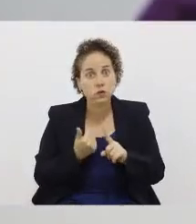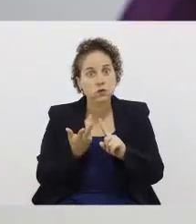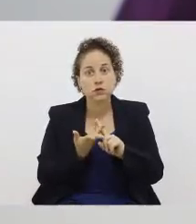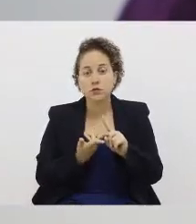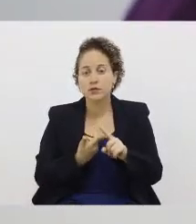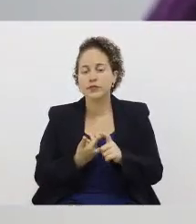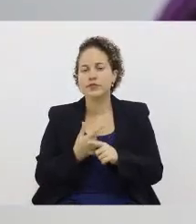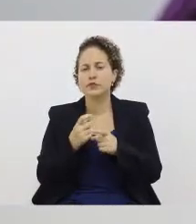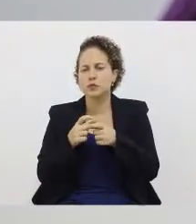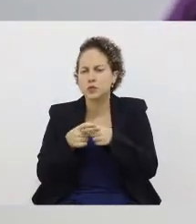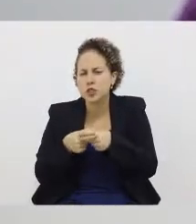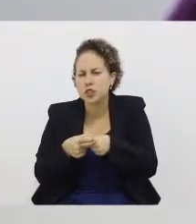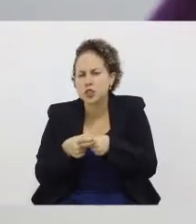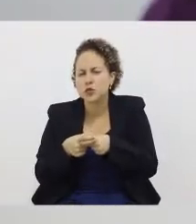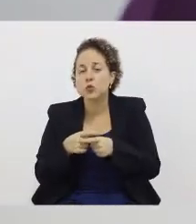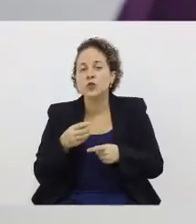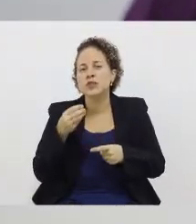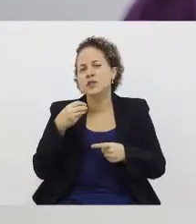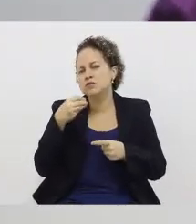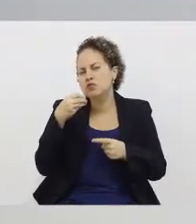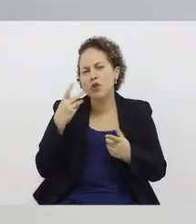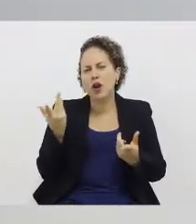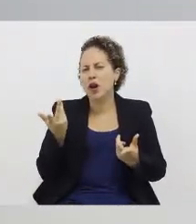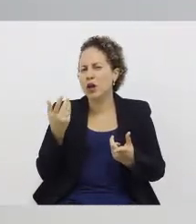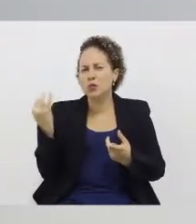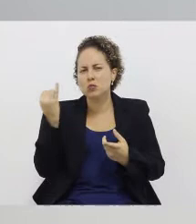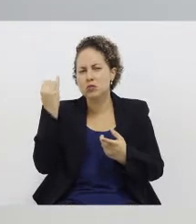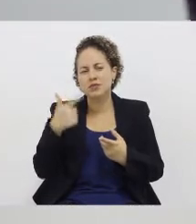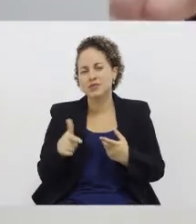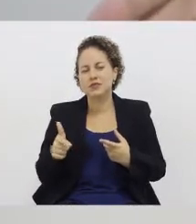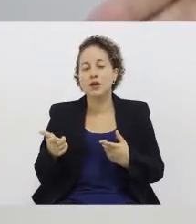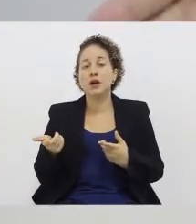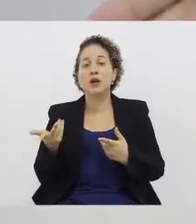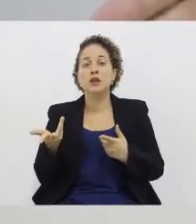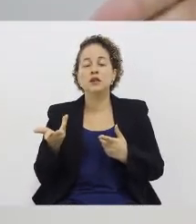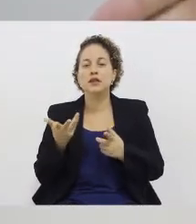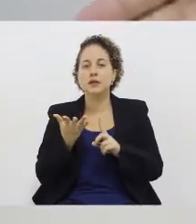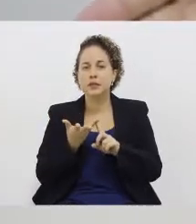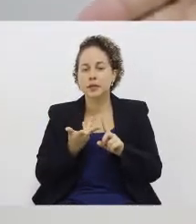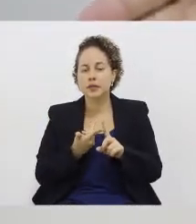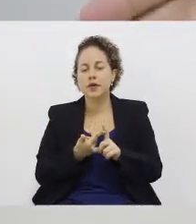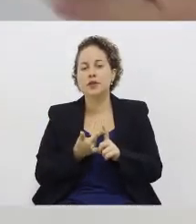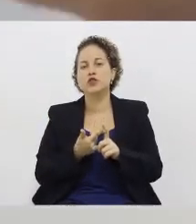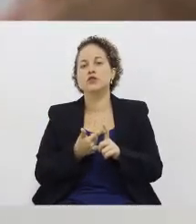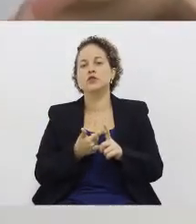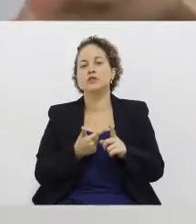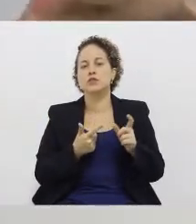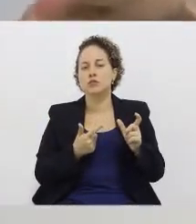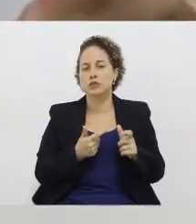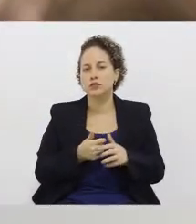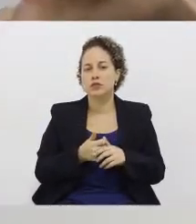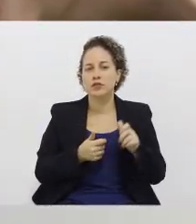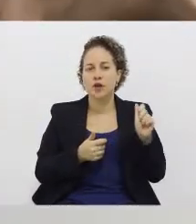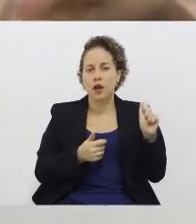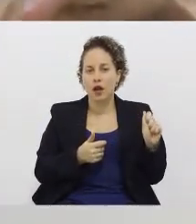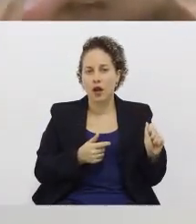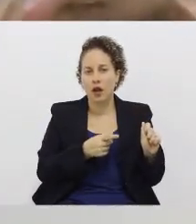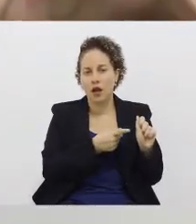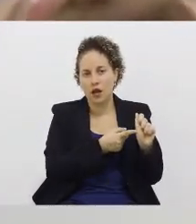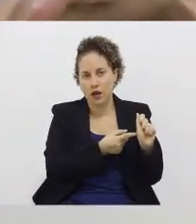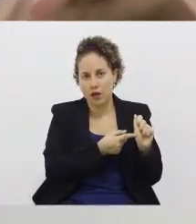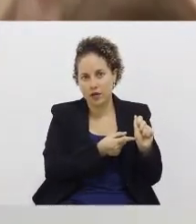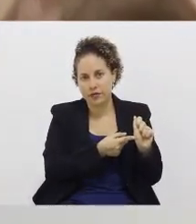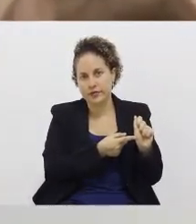volume e que são menos importantes, mas temos muitos itens, mais itens do que na região A. Então, na região A, curva